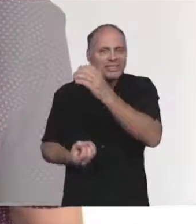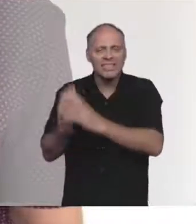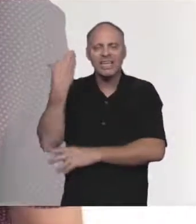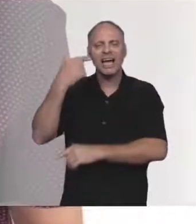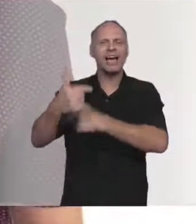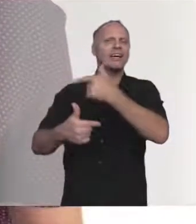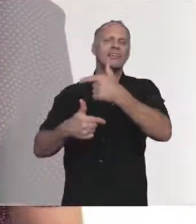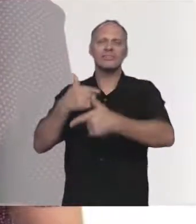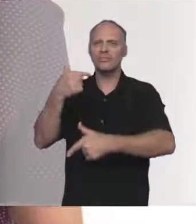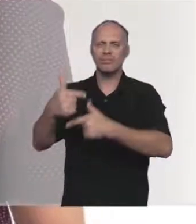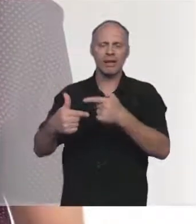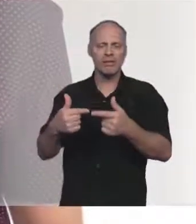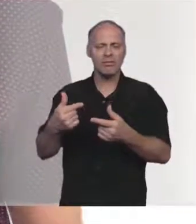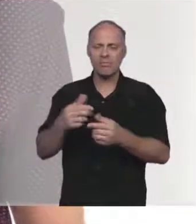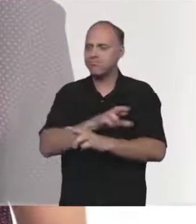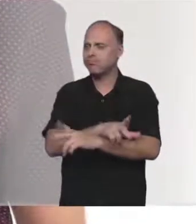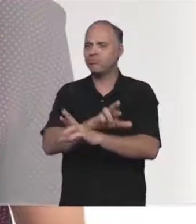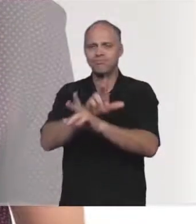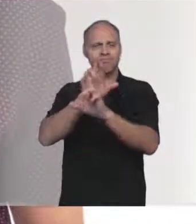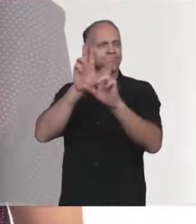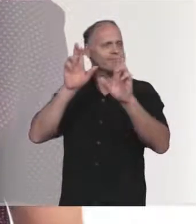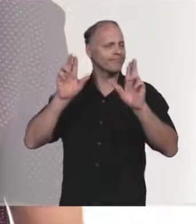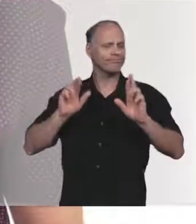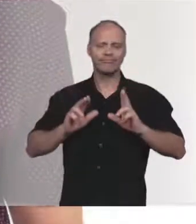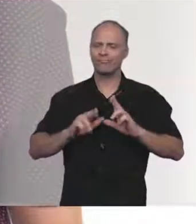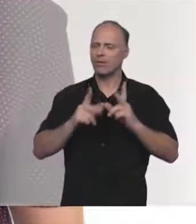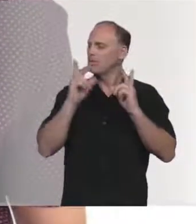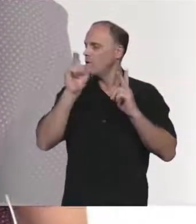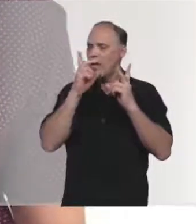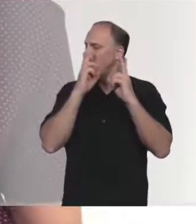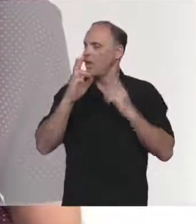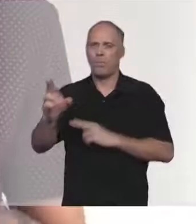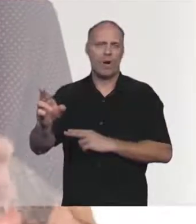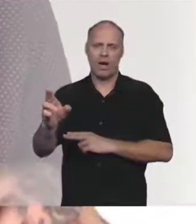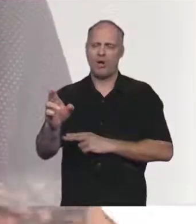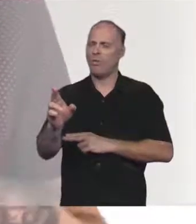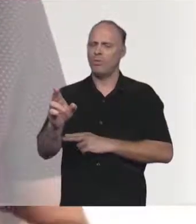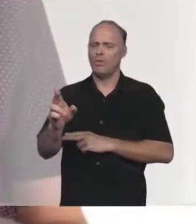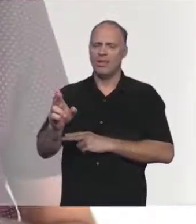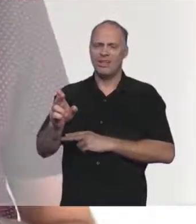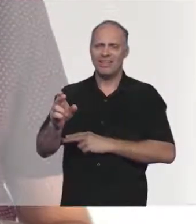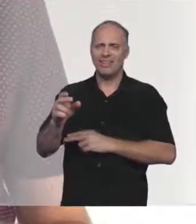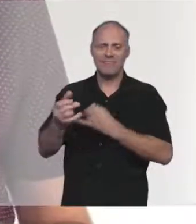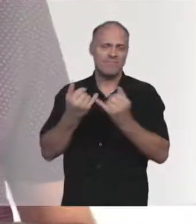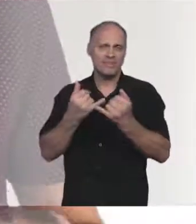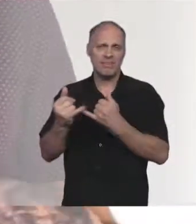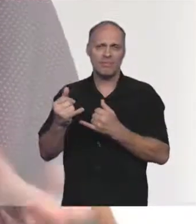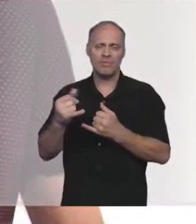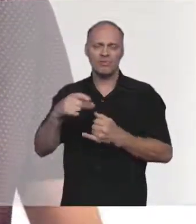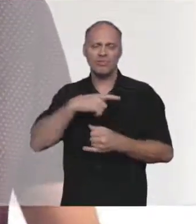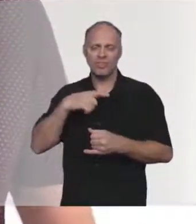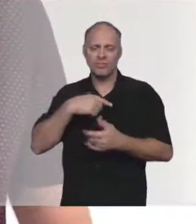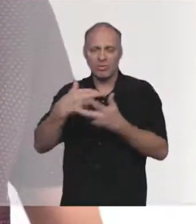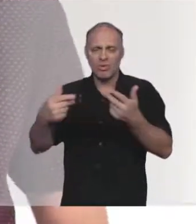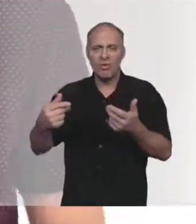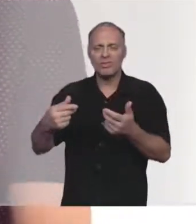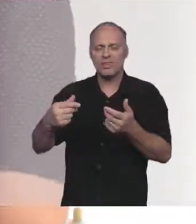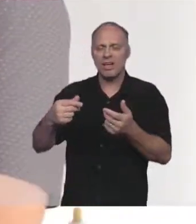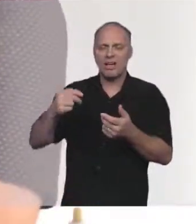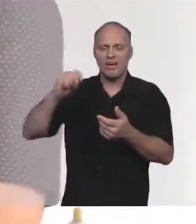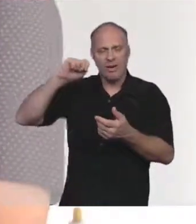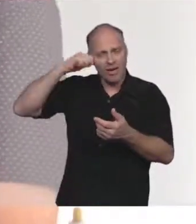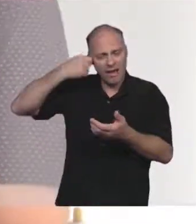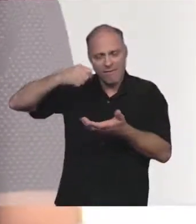de criar um trabalho era muito diverso. Não era meramente a nanquim sobre o papel